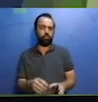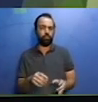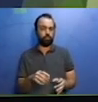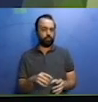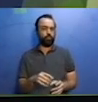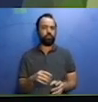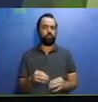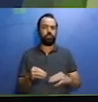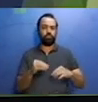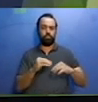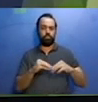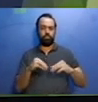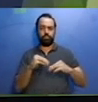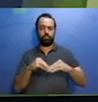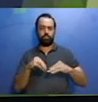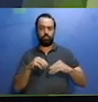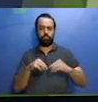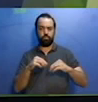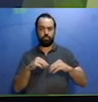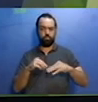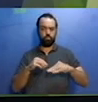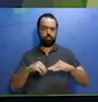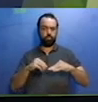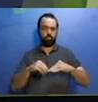no caso é a acetona.